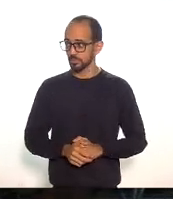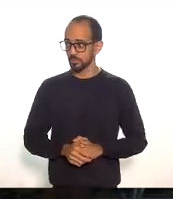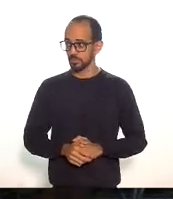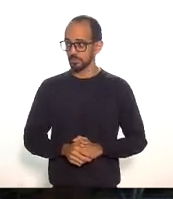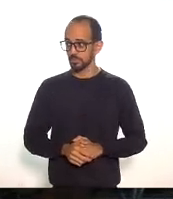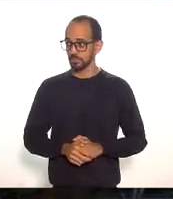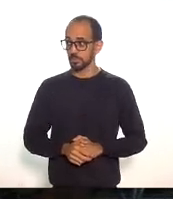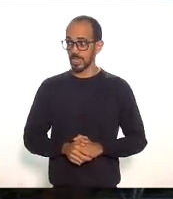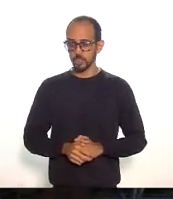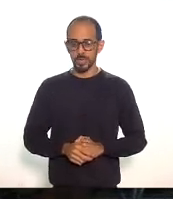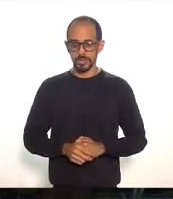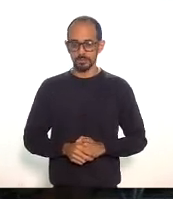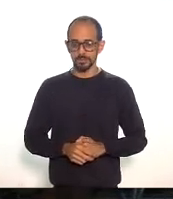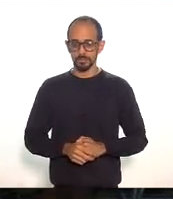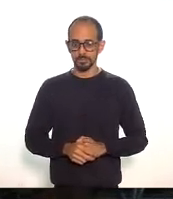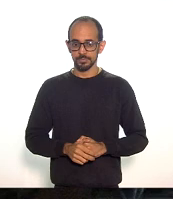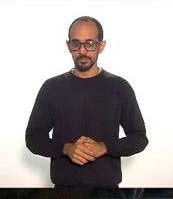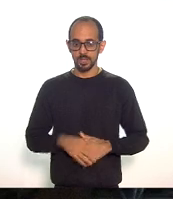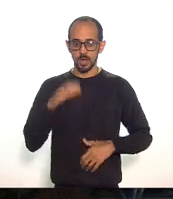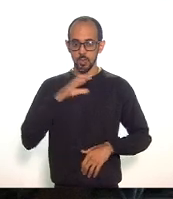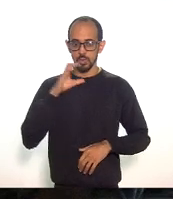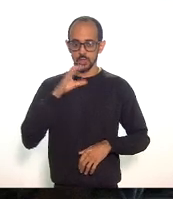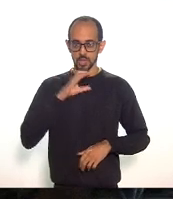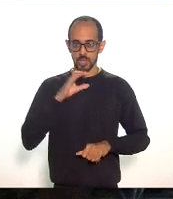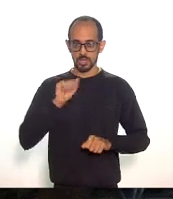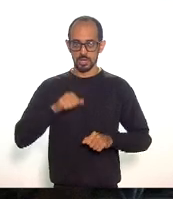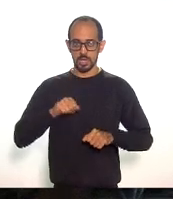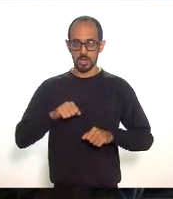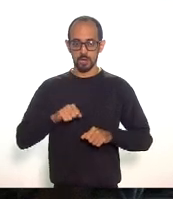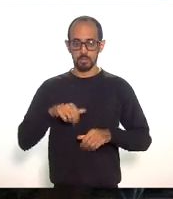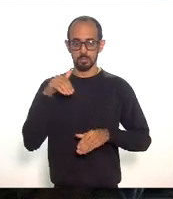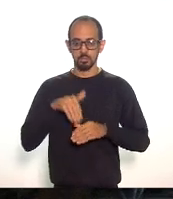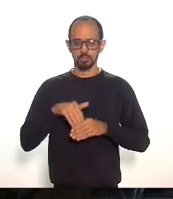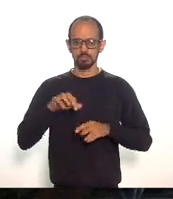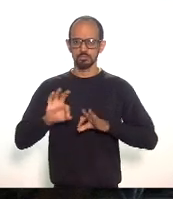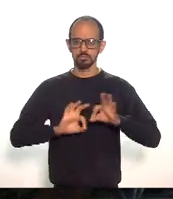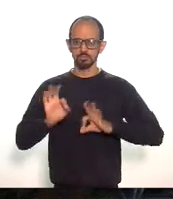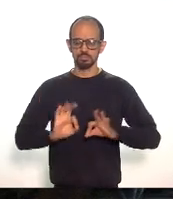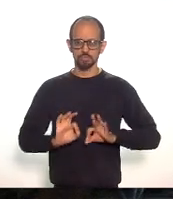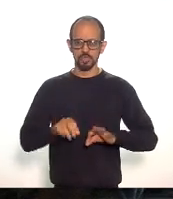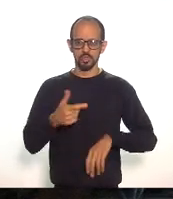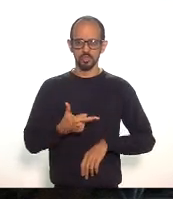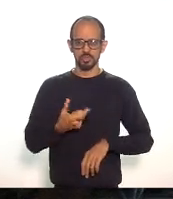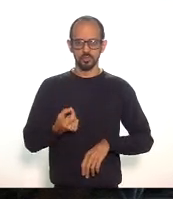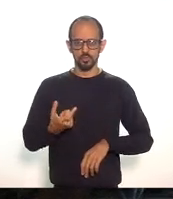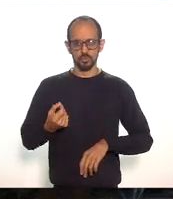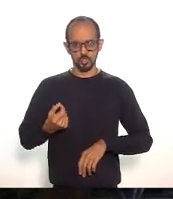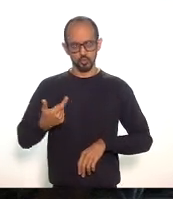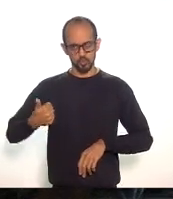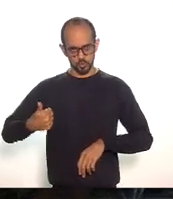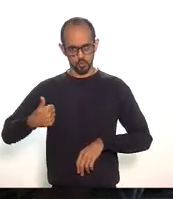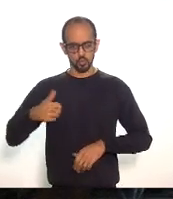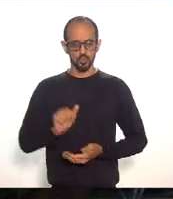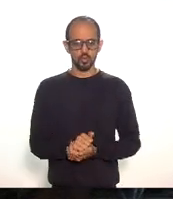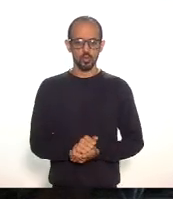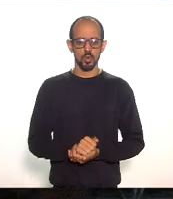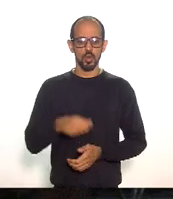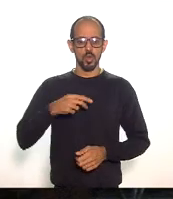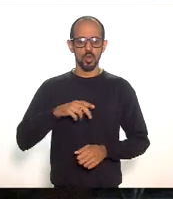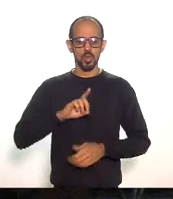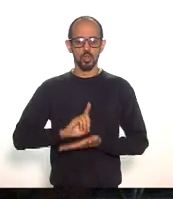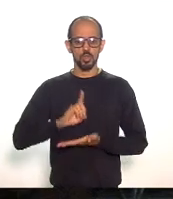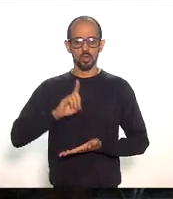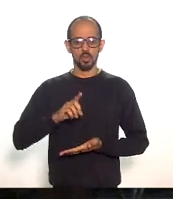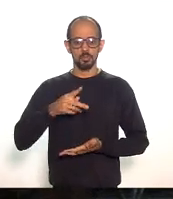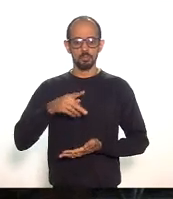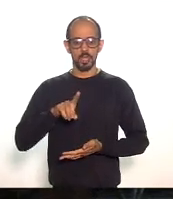Anuncio, em regime de urgência, em votação e discussão única, projeto de lei 3778/2021. De autoria do deputado Pedro Ricardo, que institui o